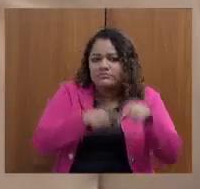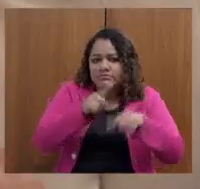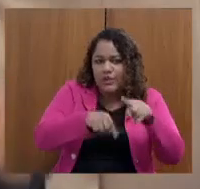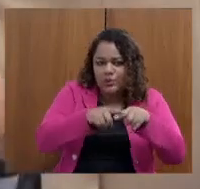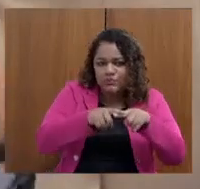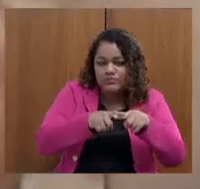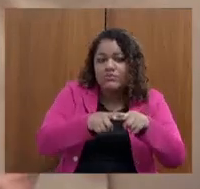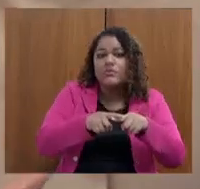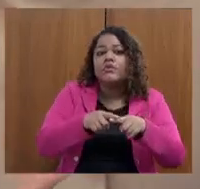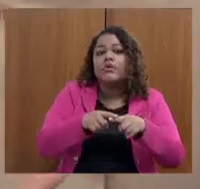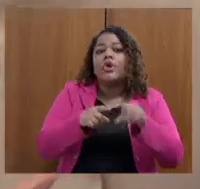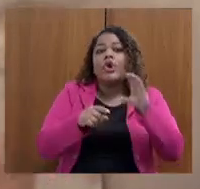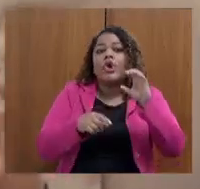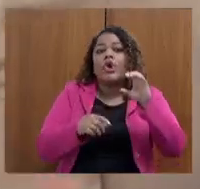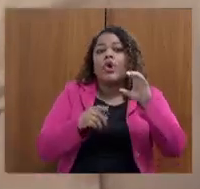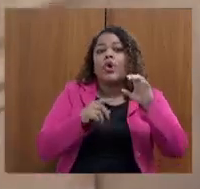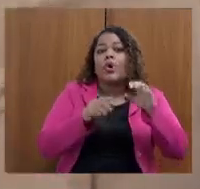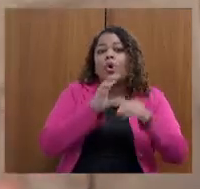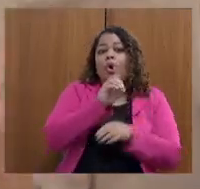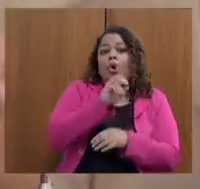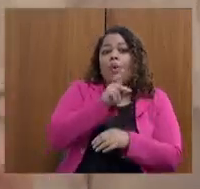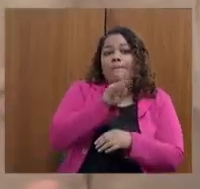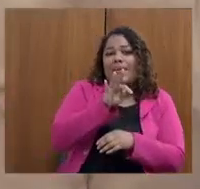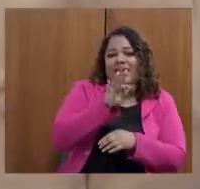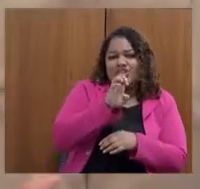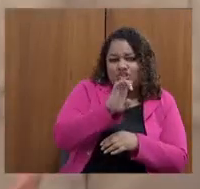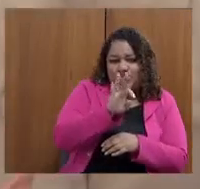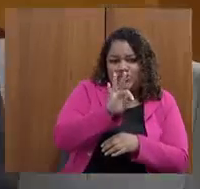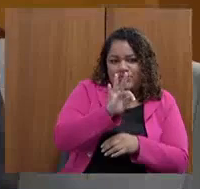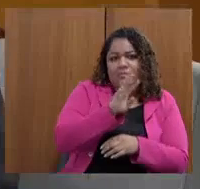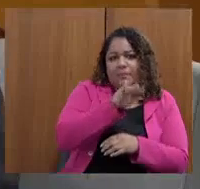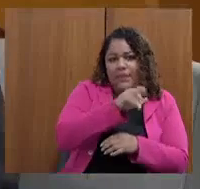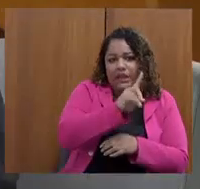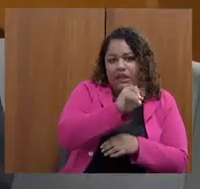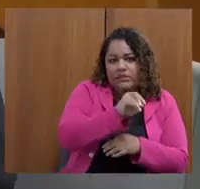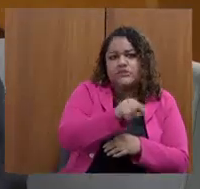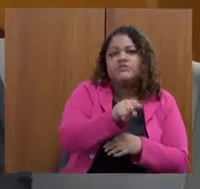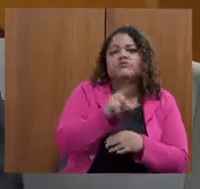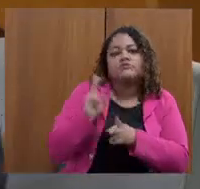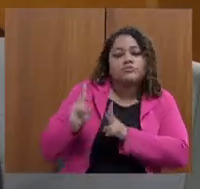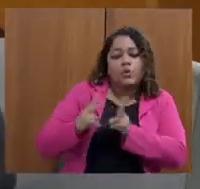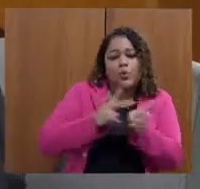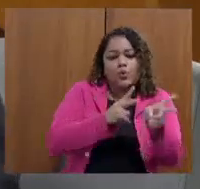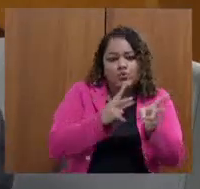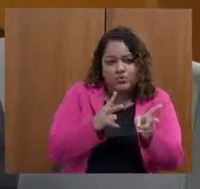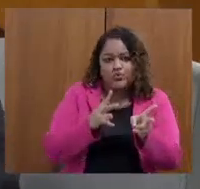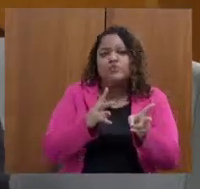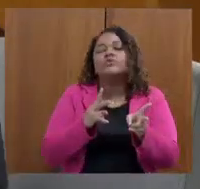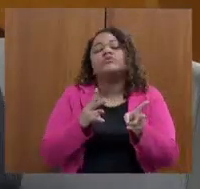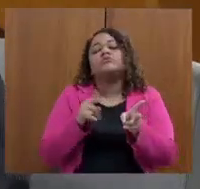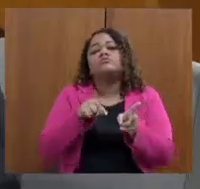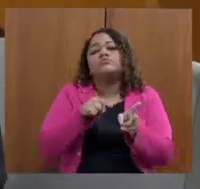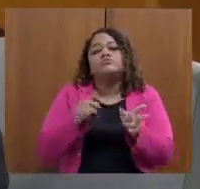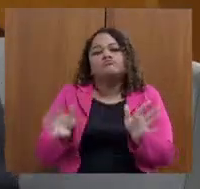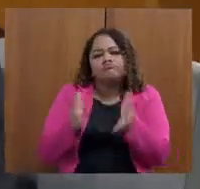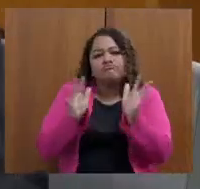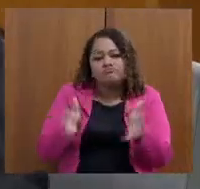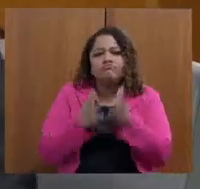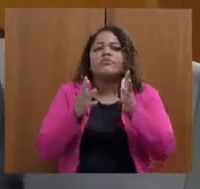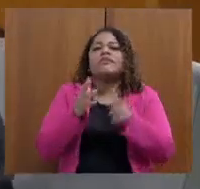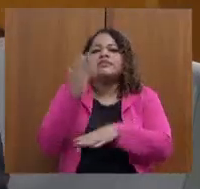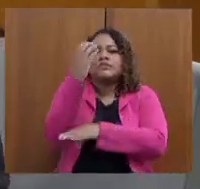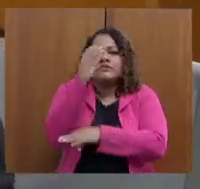Minas Vamos tentar continuar mantendo é que esse fomento a Ciência Tecnologia inovação